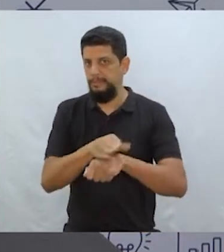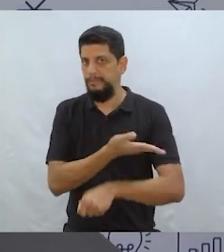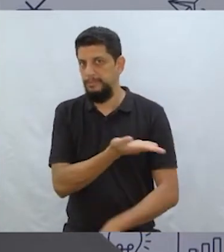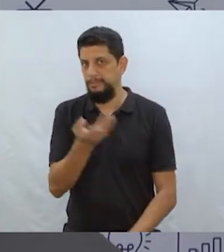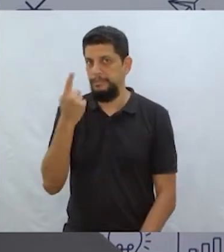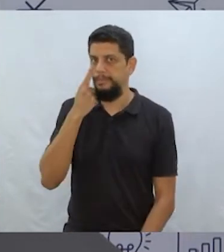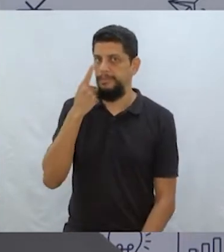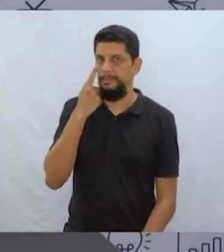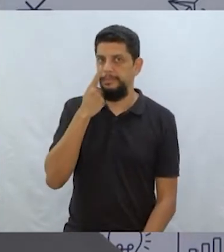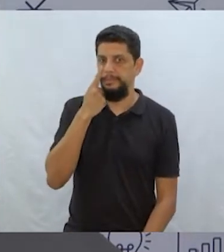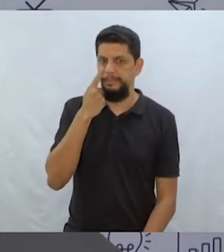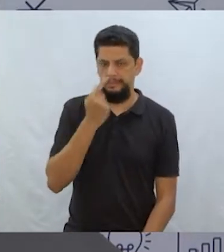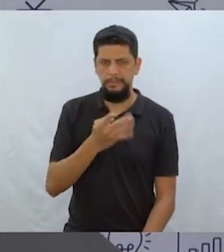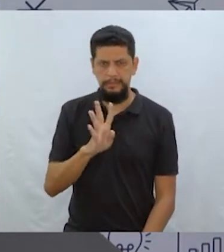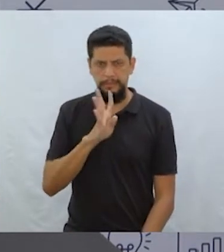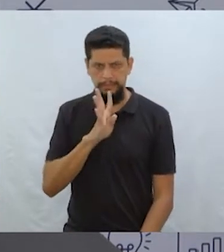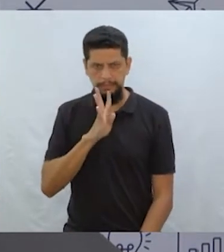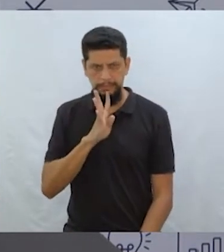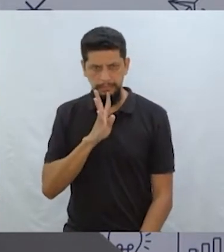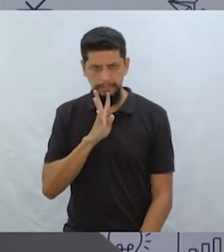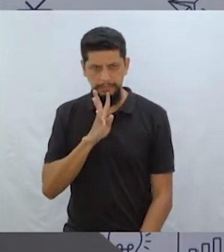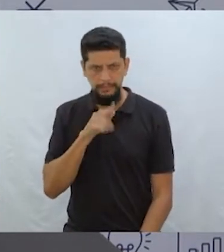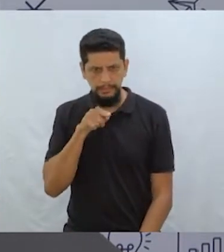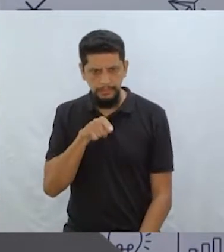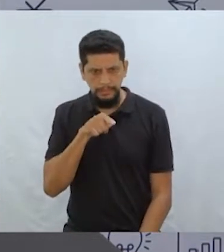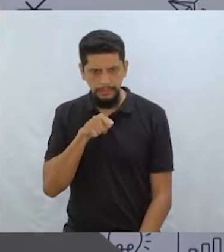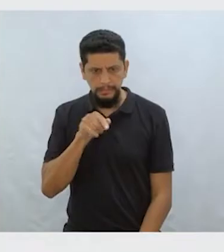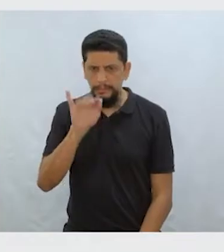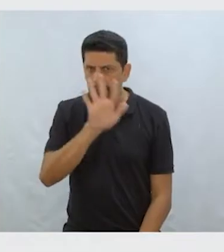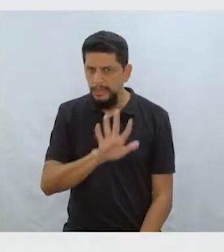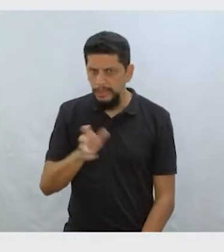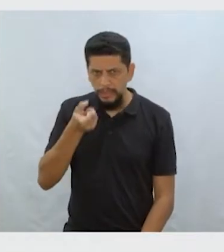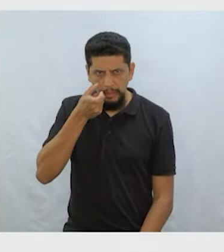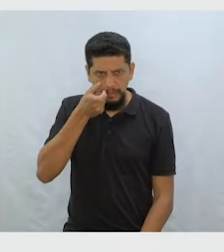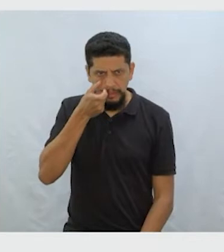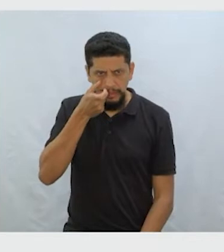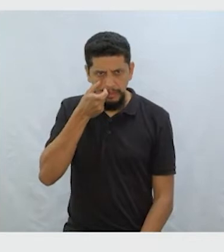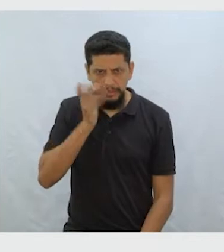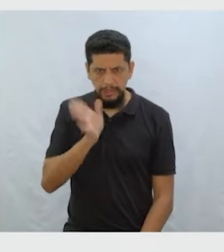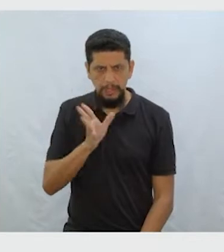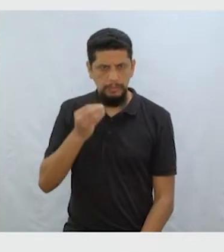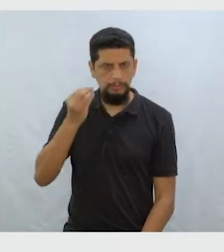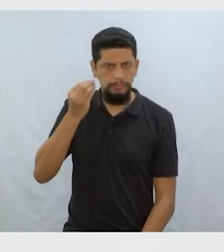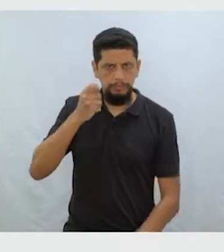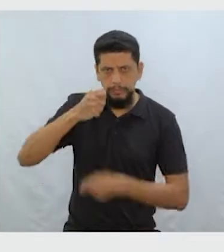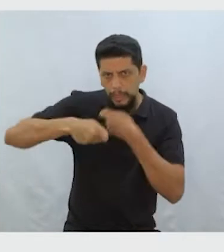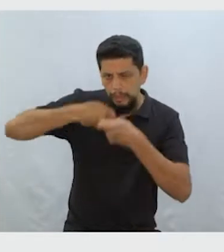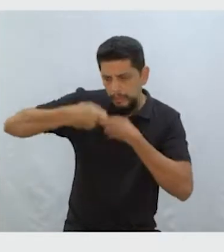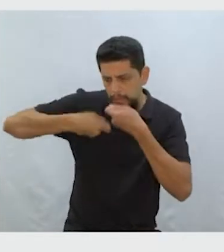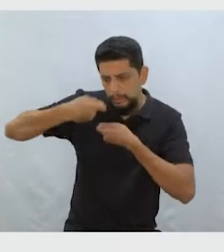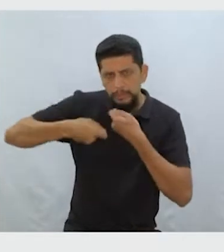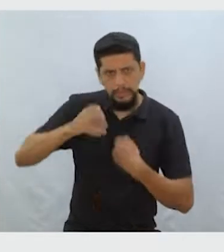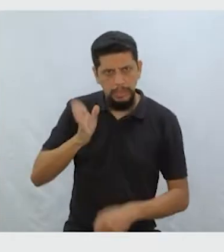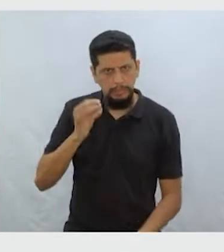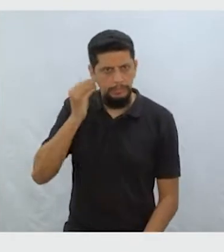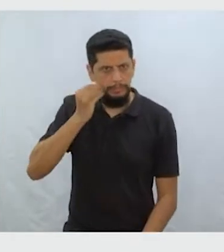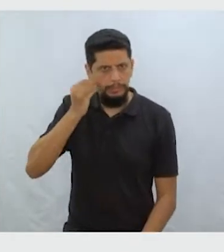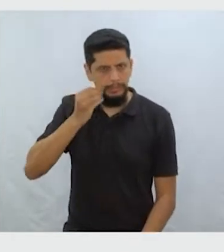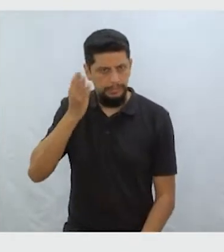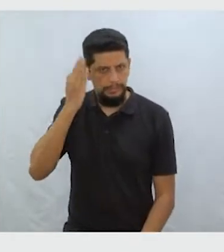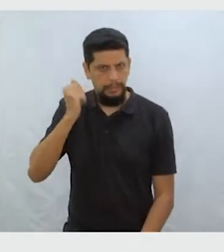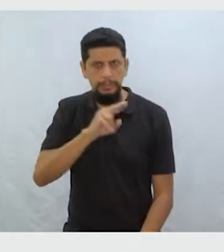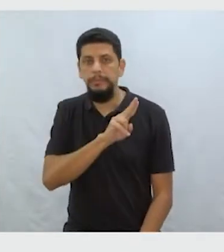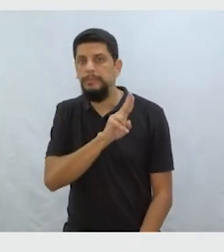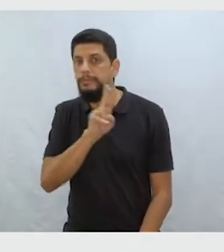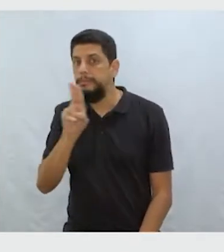dicas Olha só conhe conem isso já viram isso já provaram isso